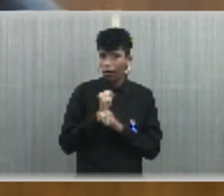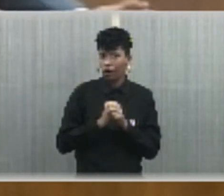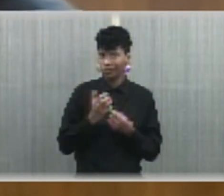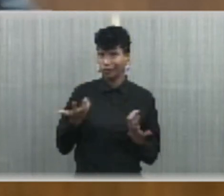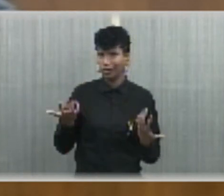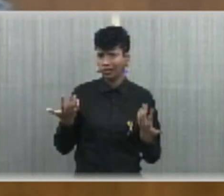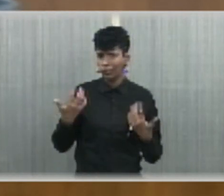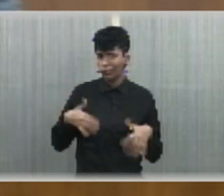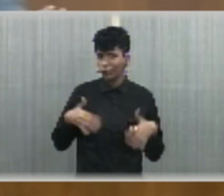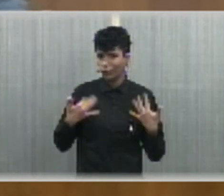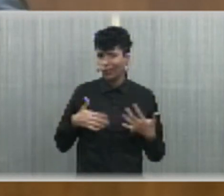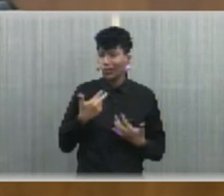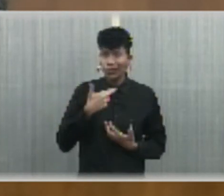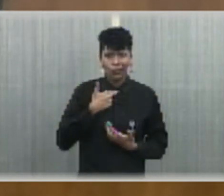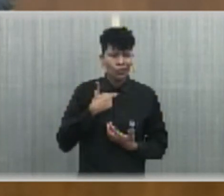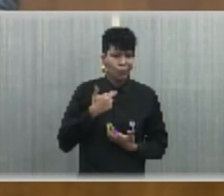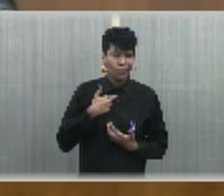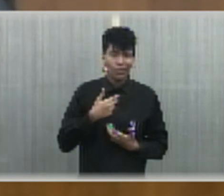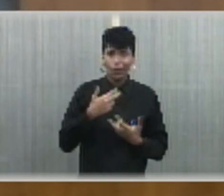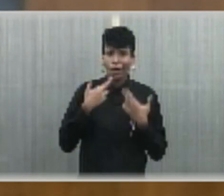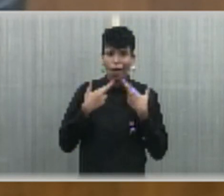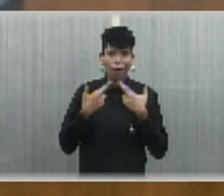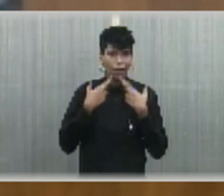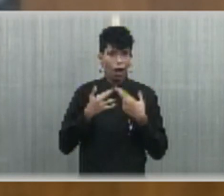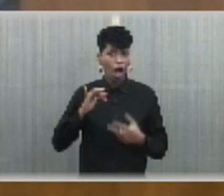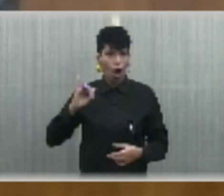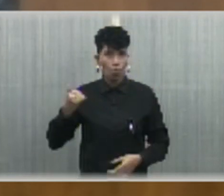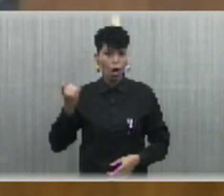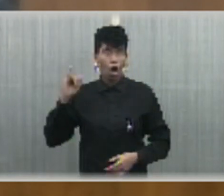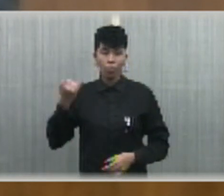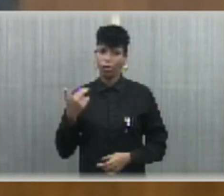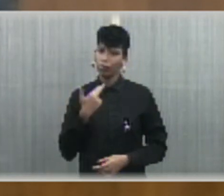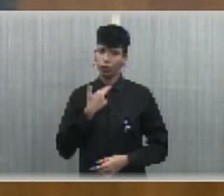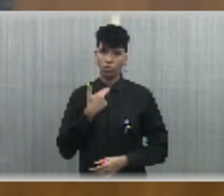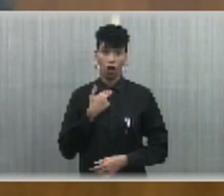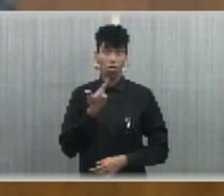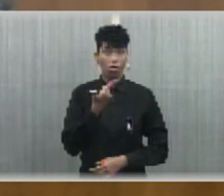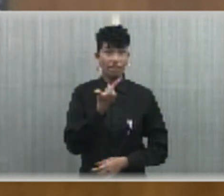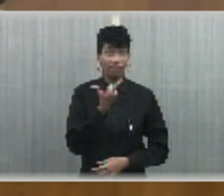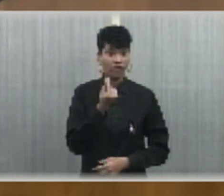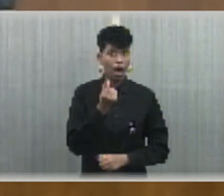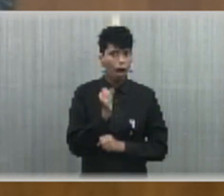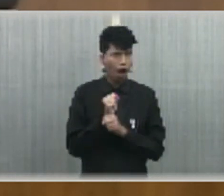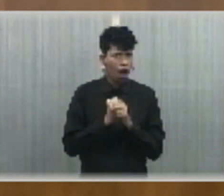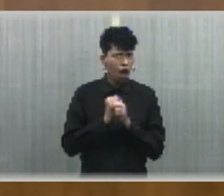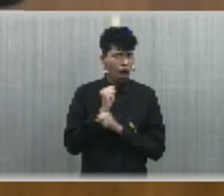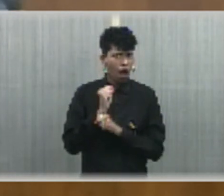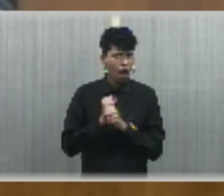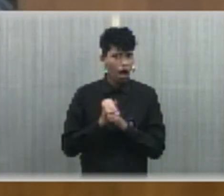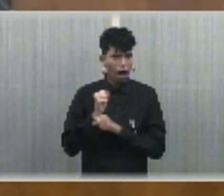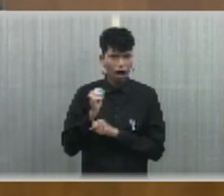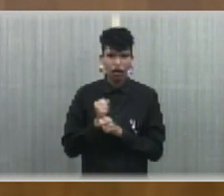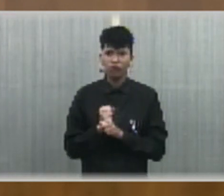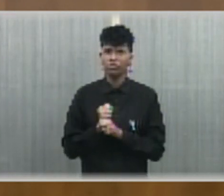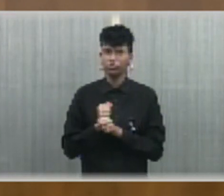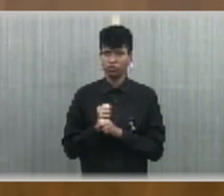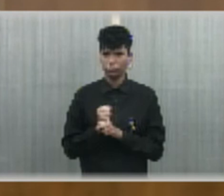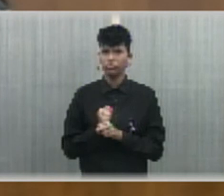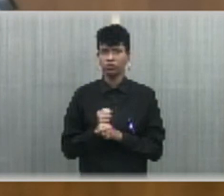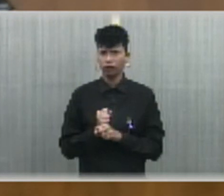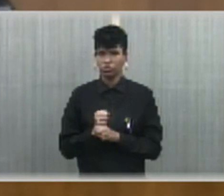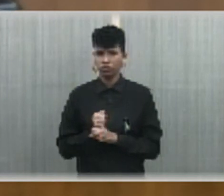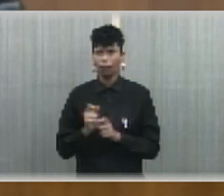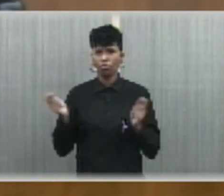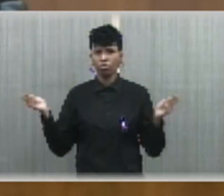se pode reclamar de oportunidade. 20 anos é tempo mais do que suficiente para